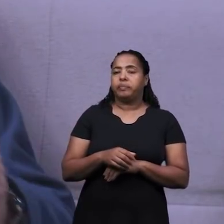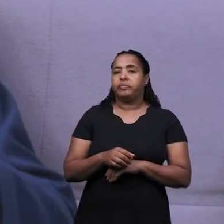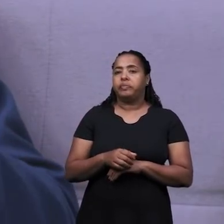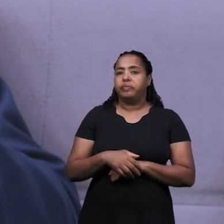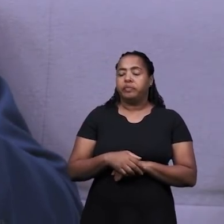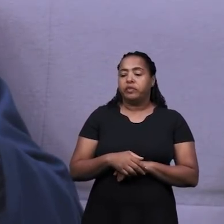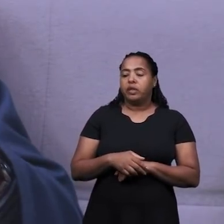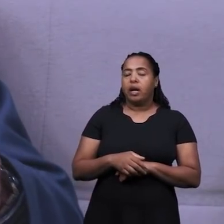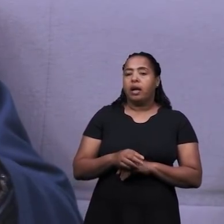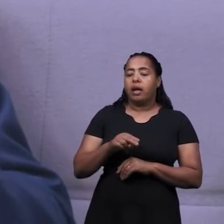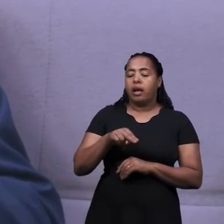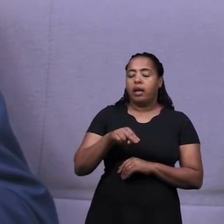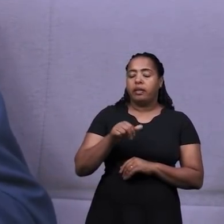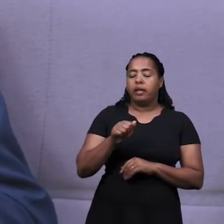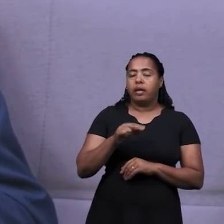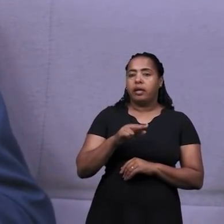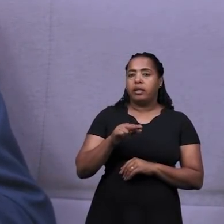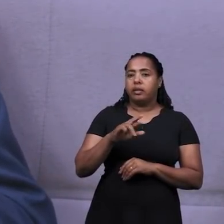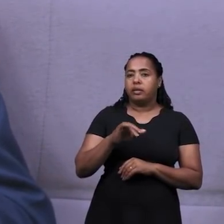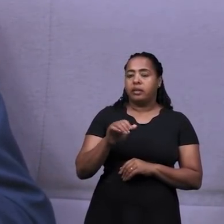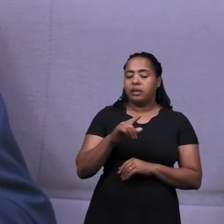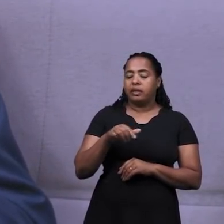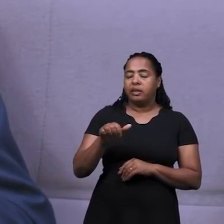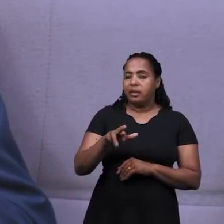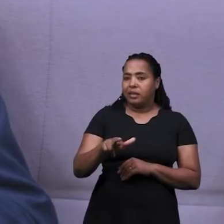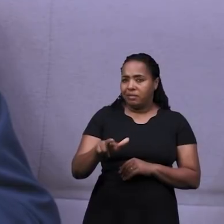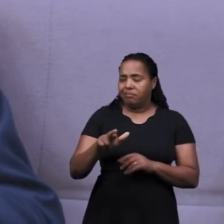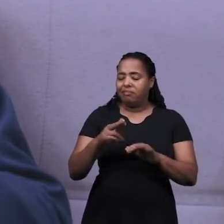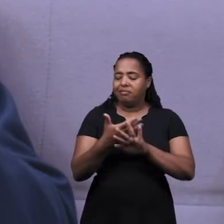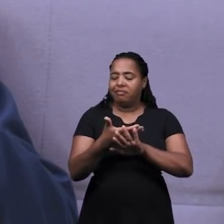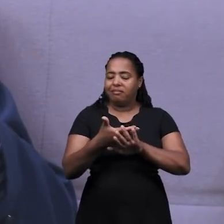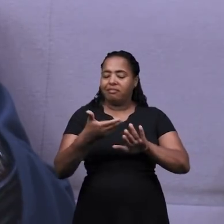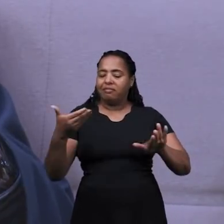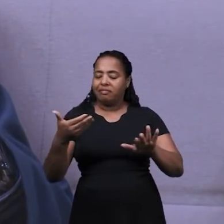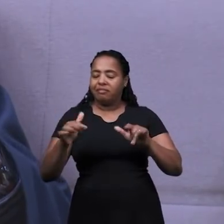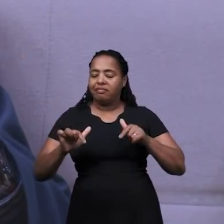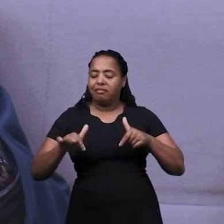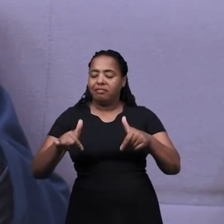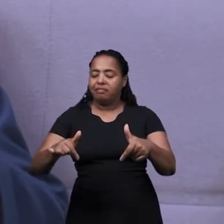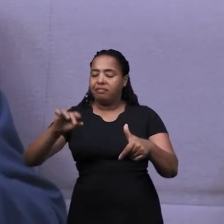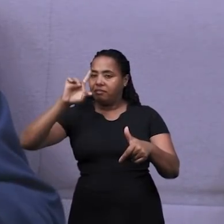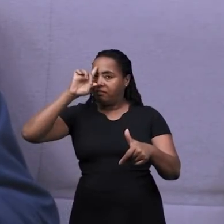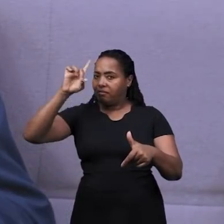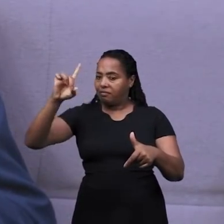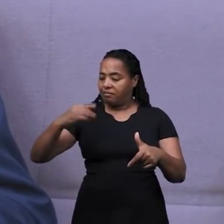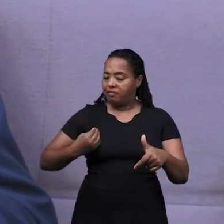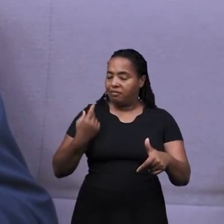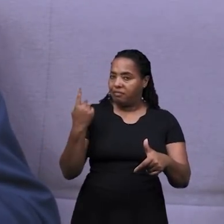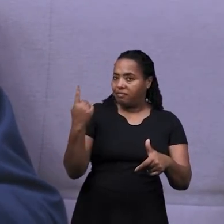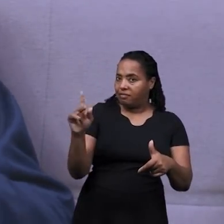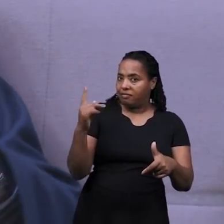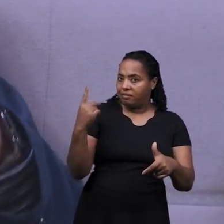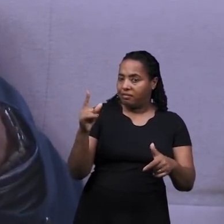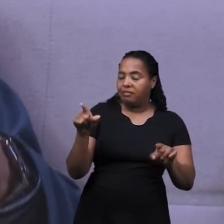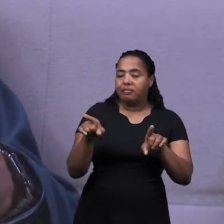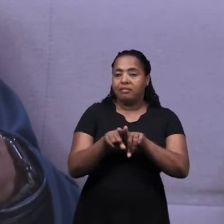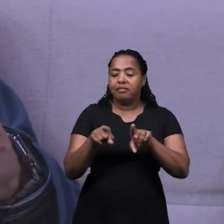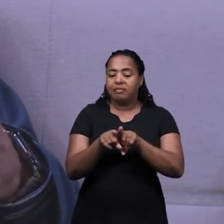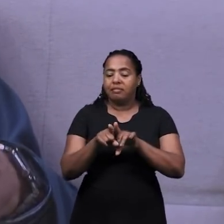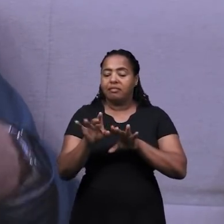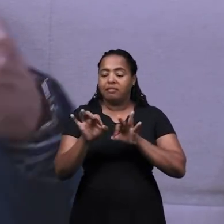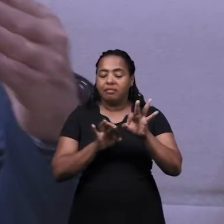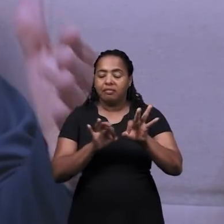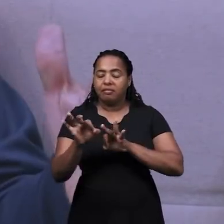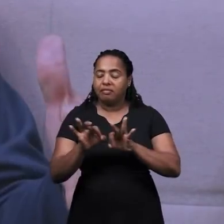que ele era separado para uma vida de santificação, a ação de Deus em sua vida e o preparo